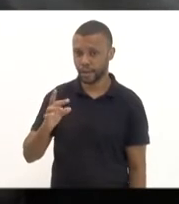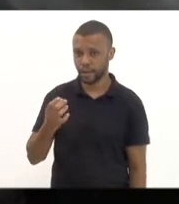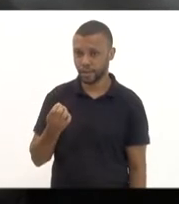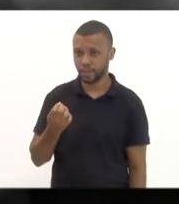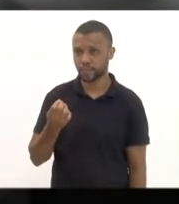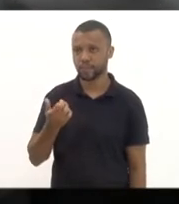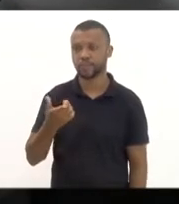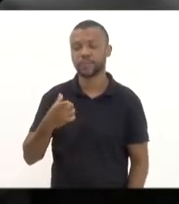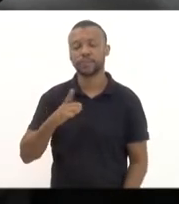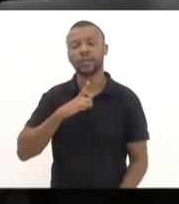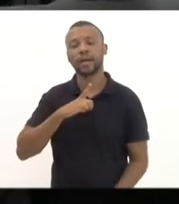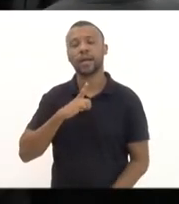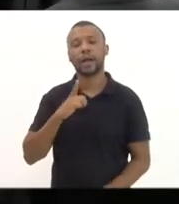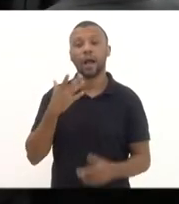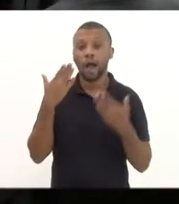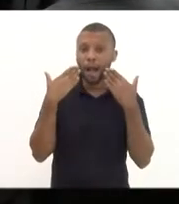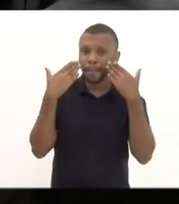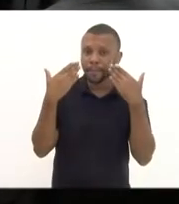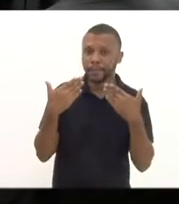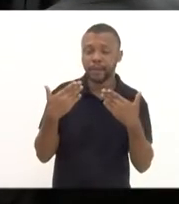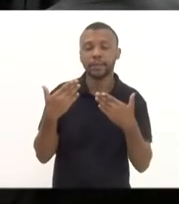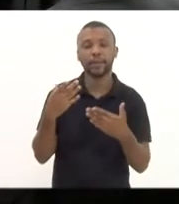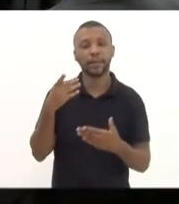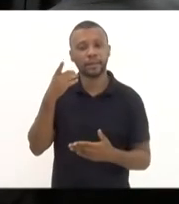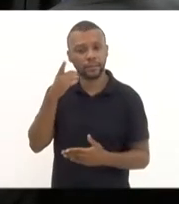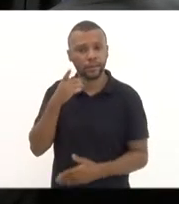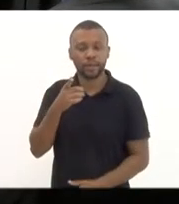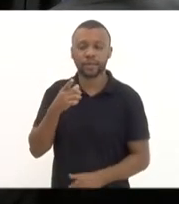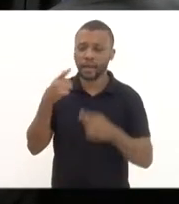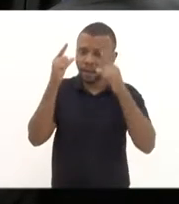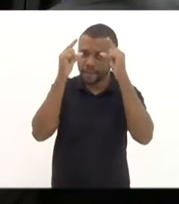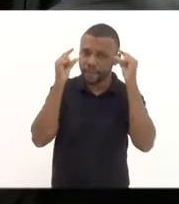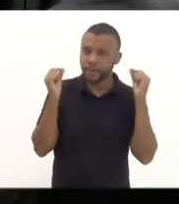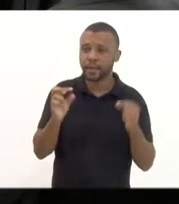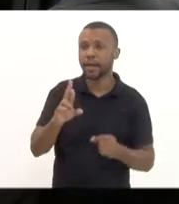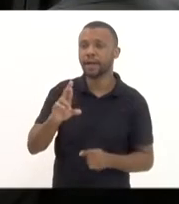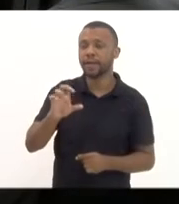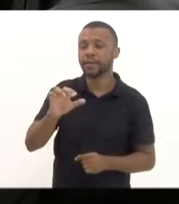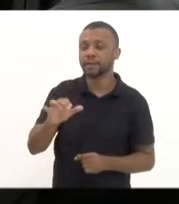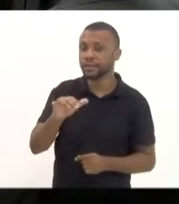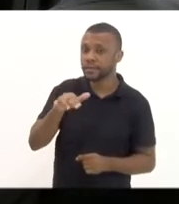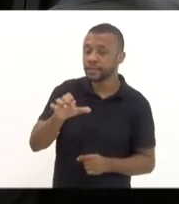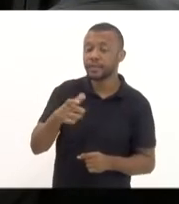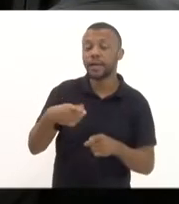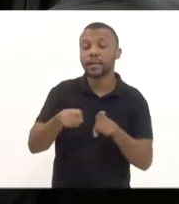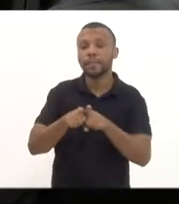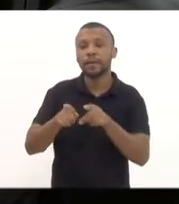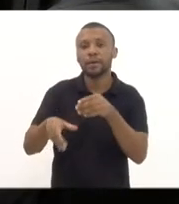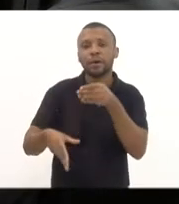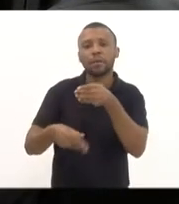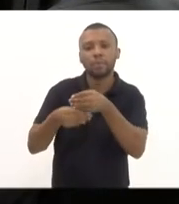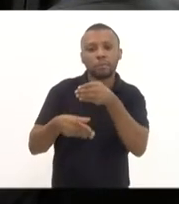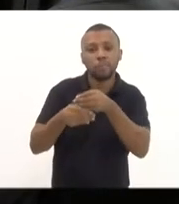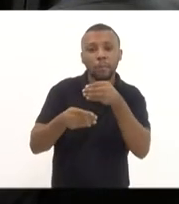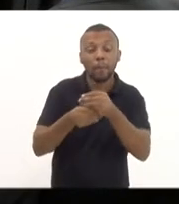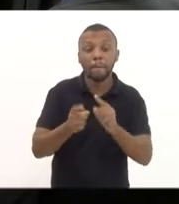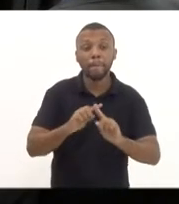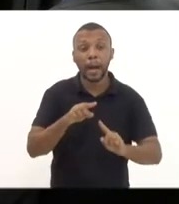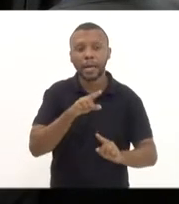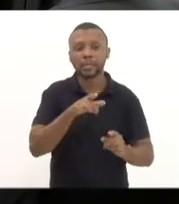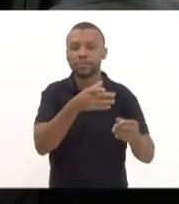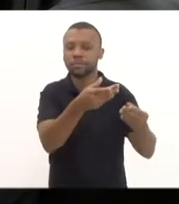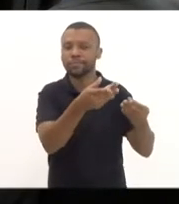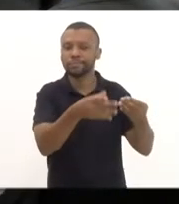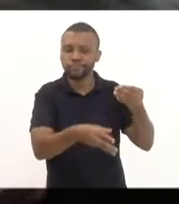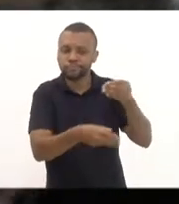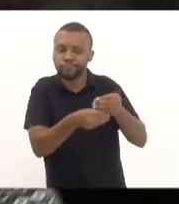frescura assistindo apresentadas pela deputada enfermeira Rejane é que tá a onde é que também acrescentou algumas mas foi importante isso eu só contribuição viu